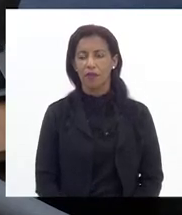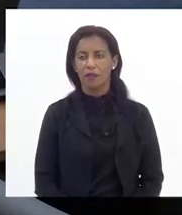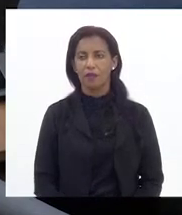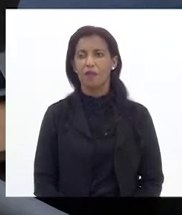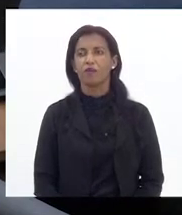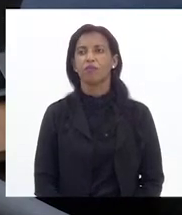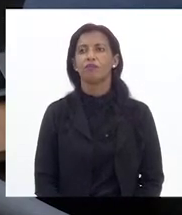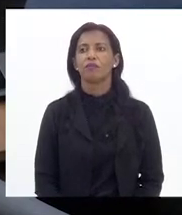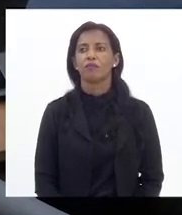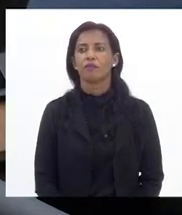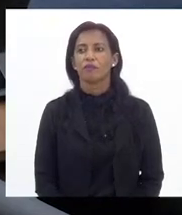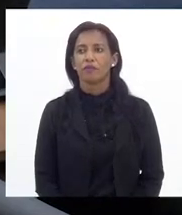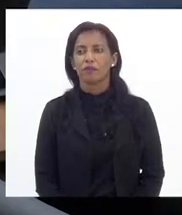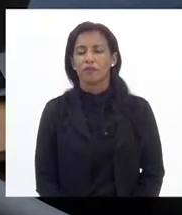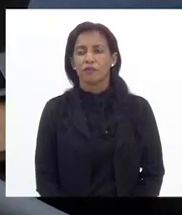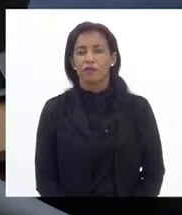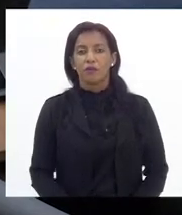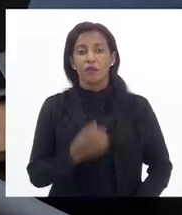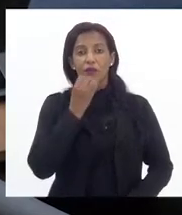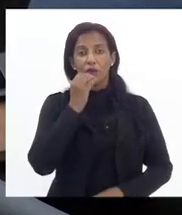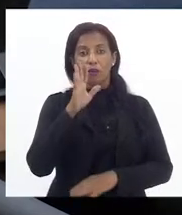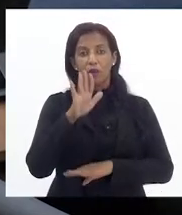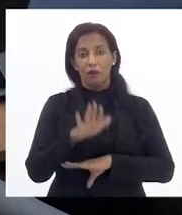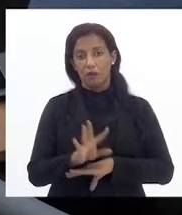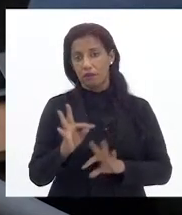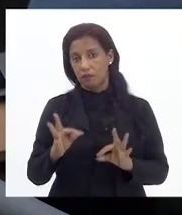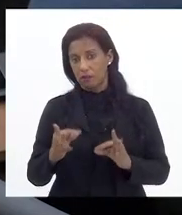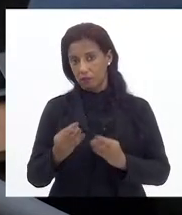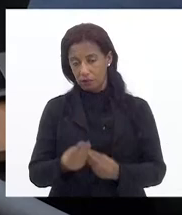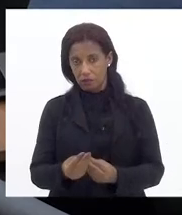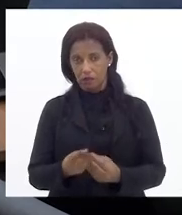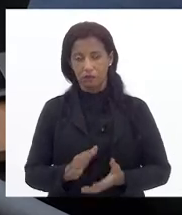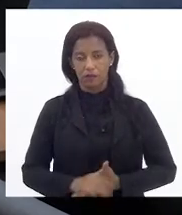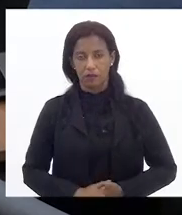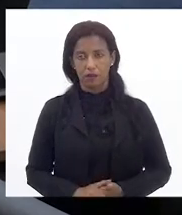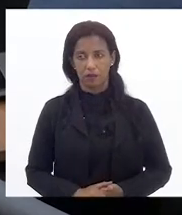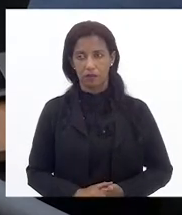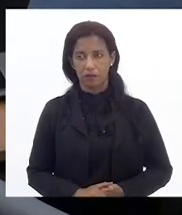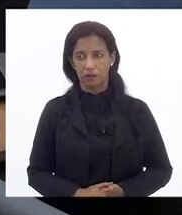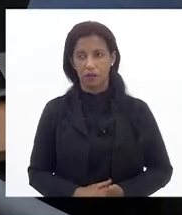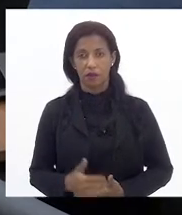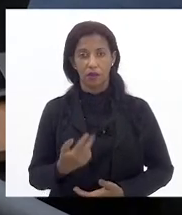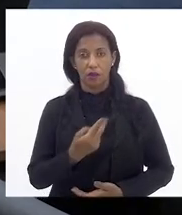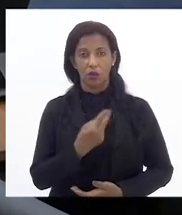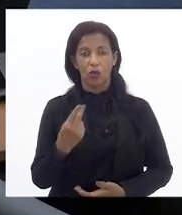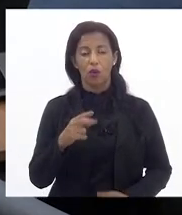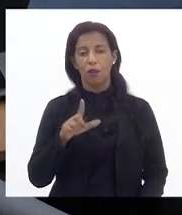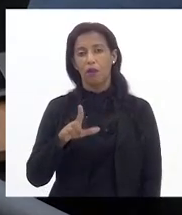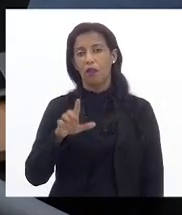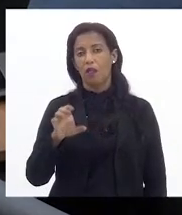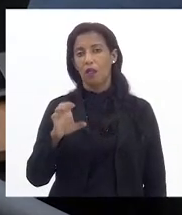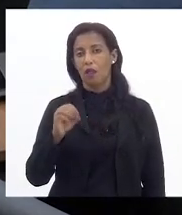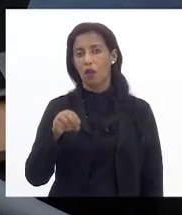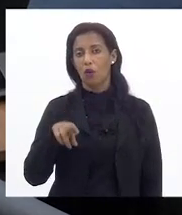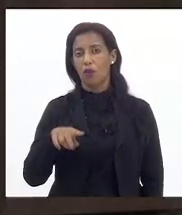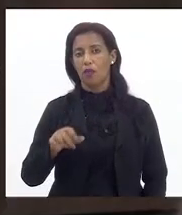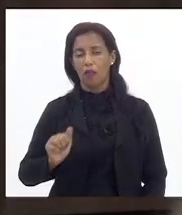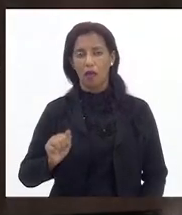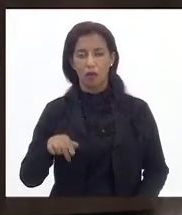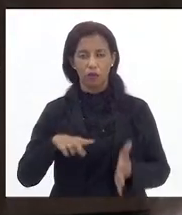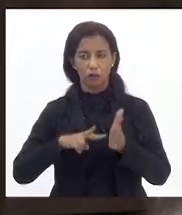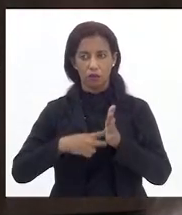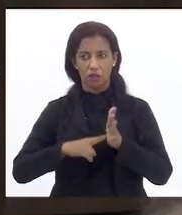foi boa tarde a todos Leonardo Afonso sou do Sindicato dos Delegados da